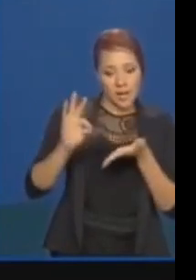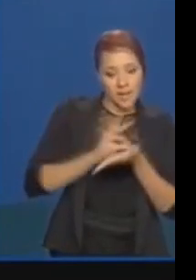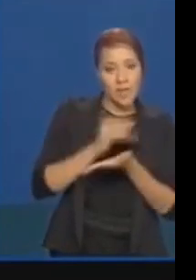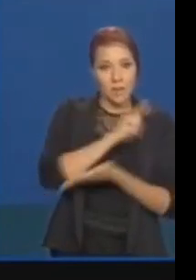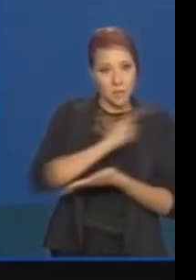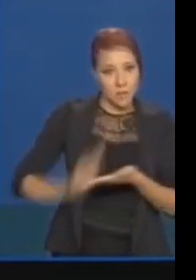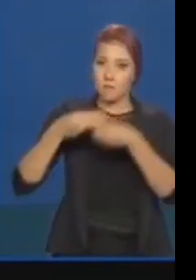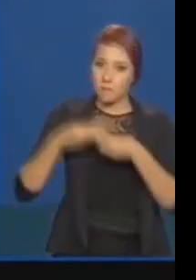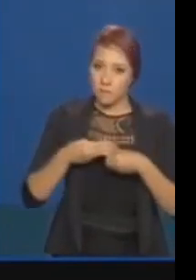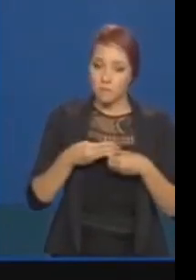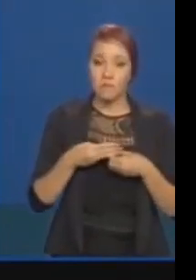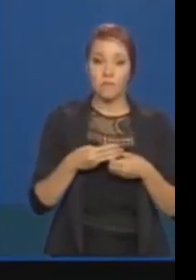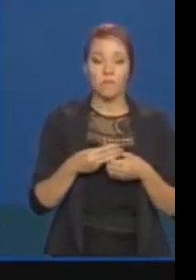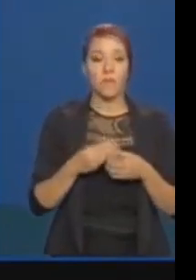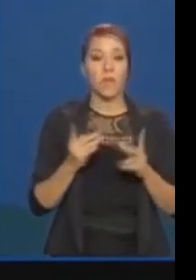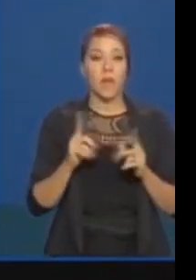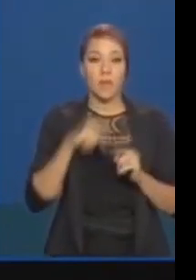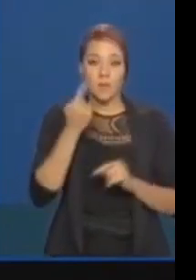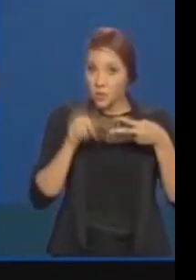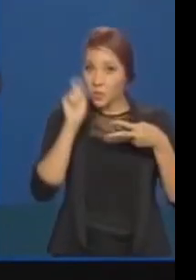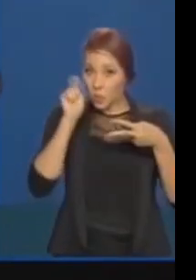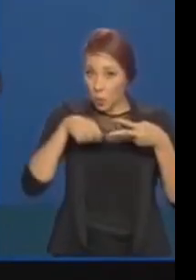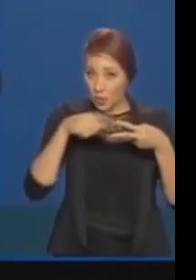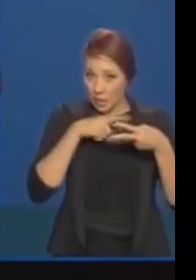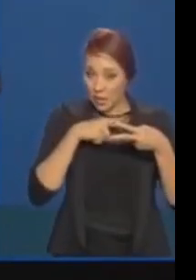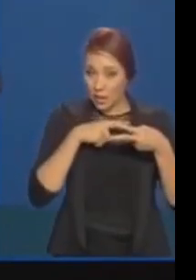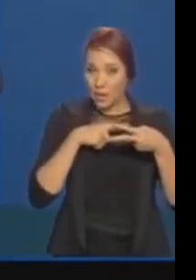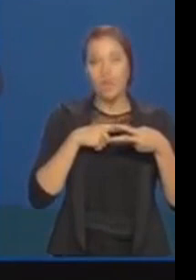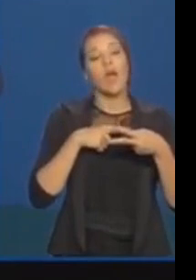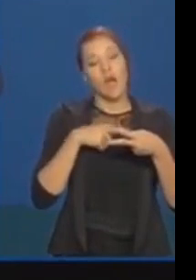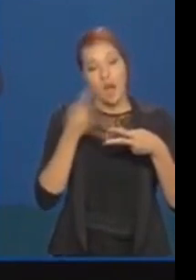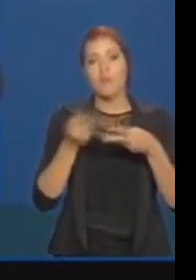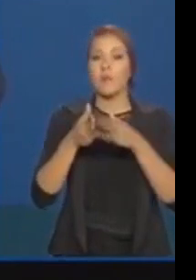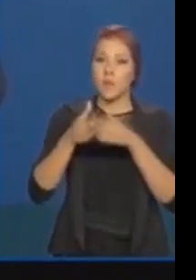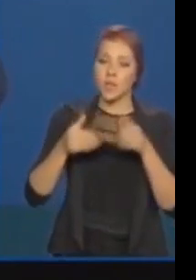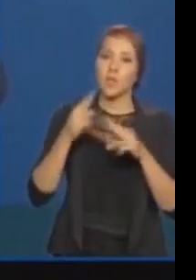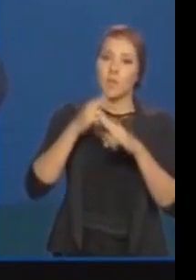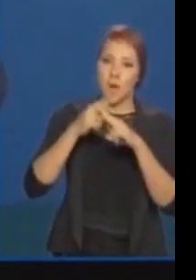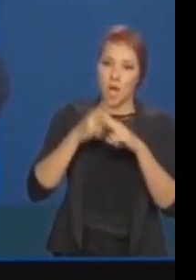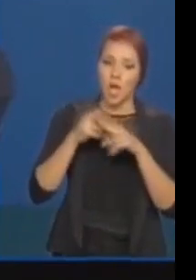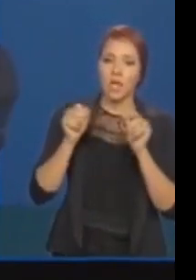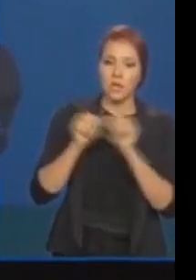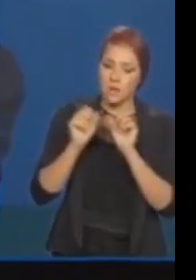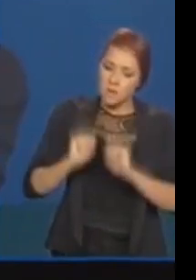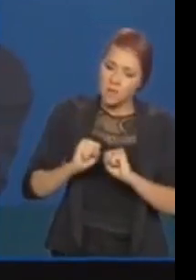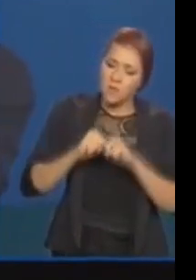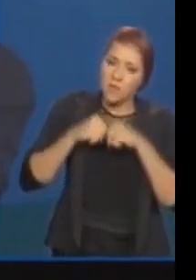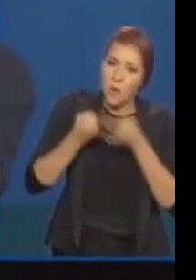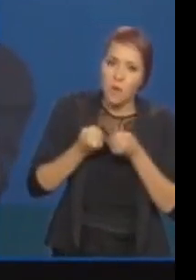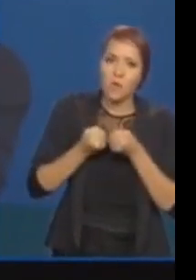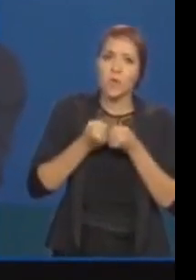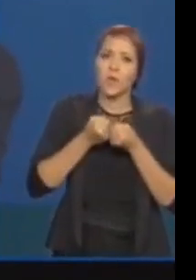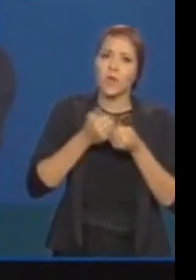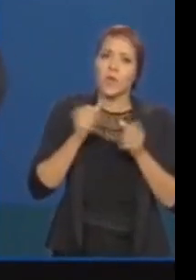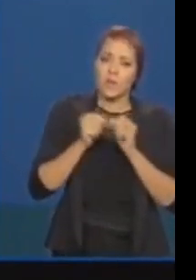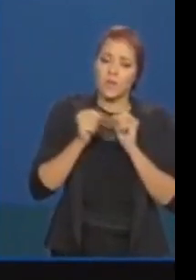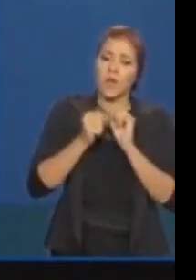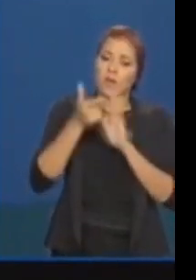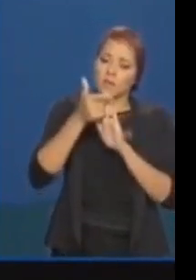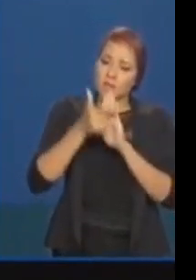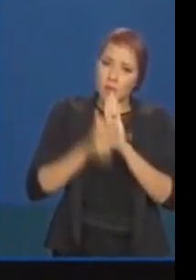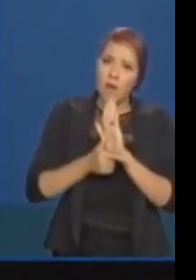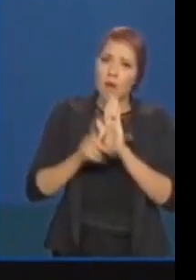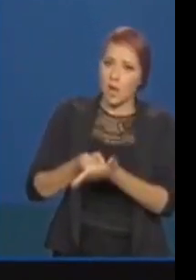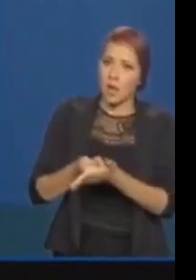governo federal tem. Público do Bolsa Família. Vamos pedir à Caixa Federal para que faça um esforço e emita uma folha